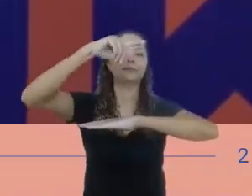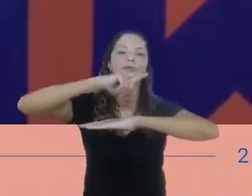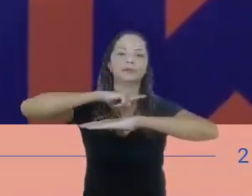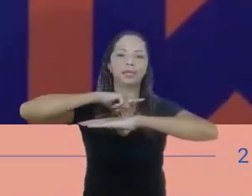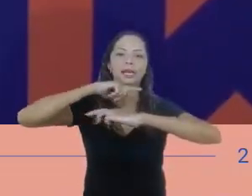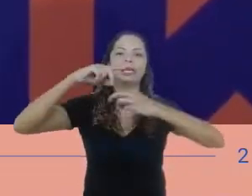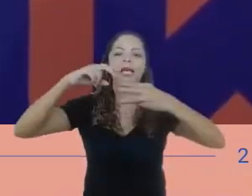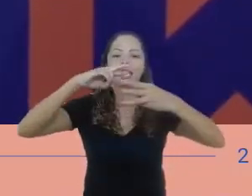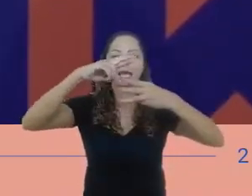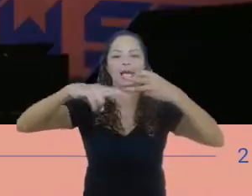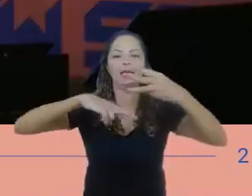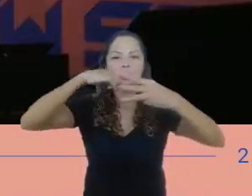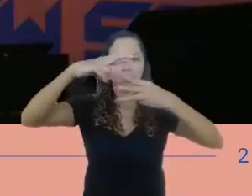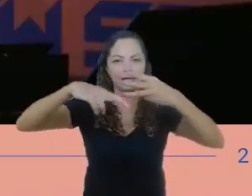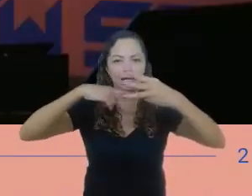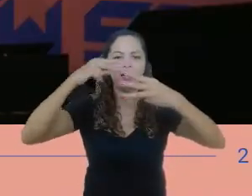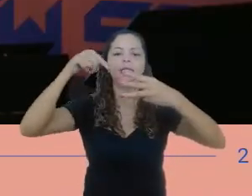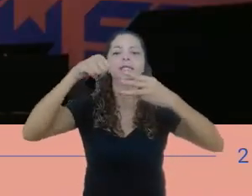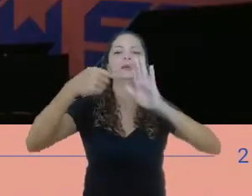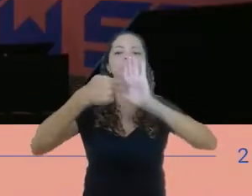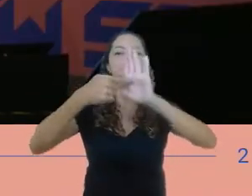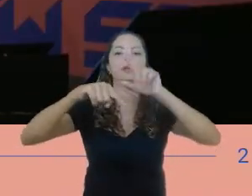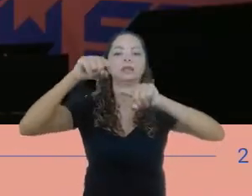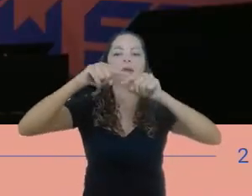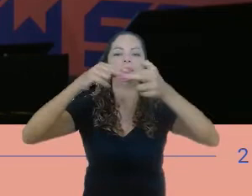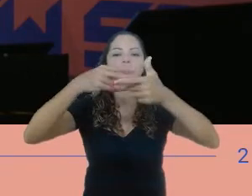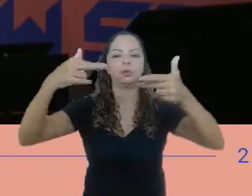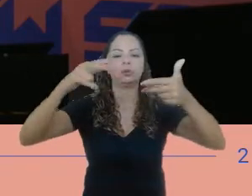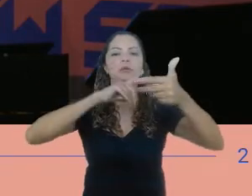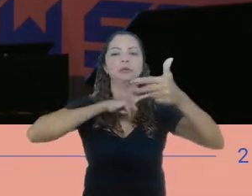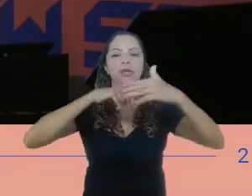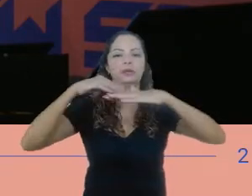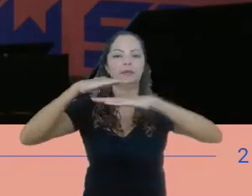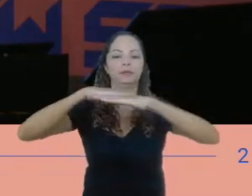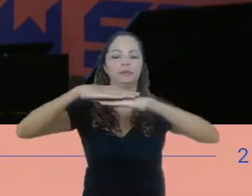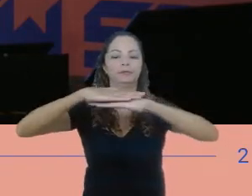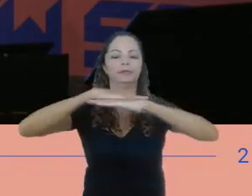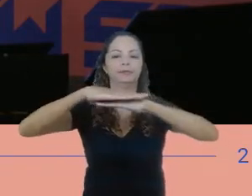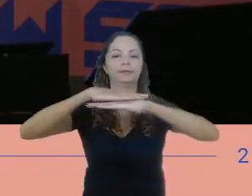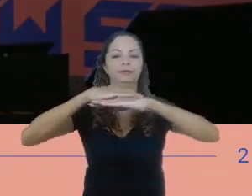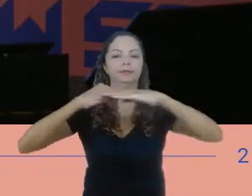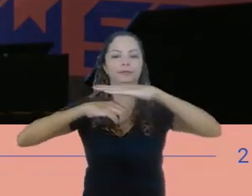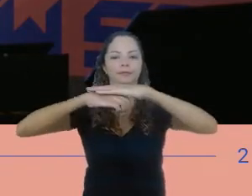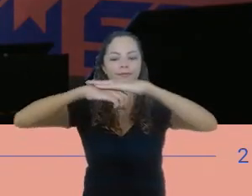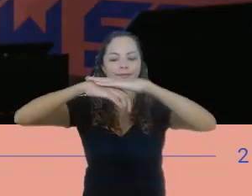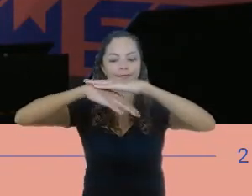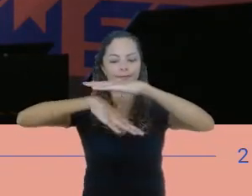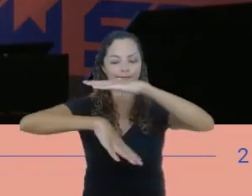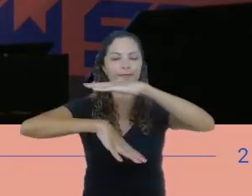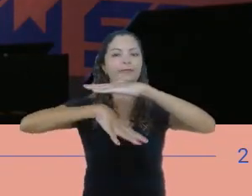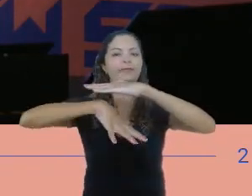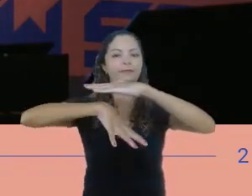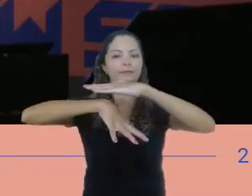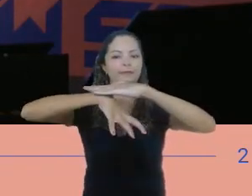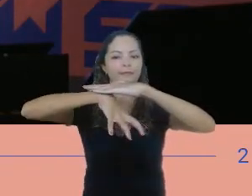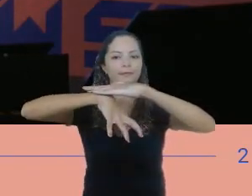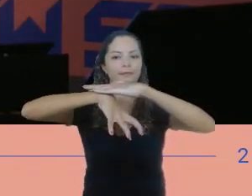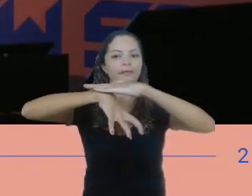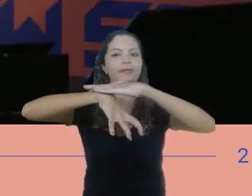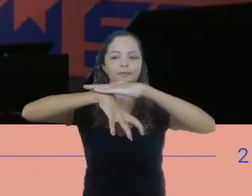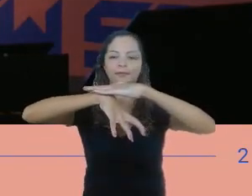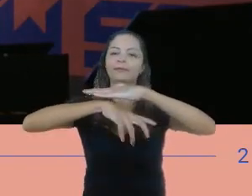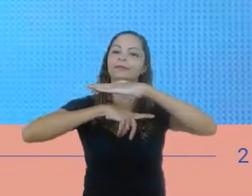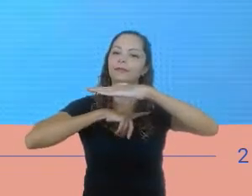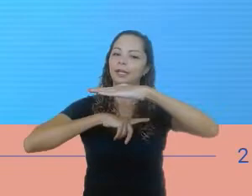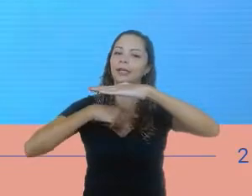precisa ampliar o olhar e falar de tipos de transações relações comerciais novas